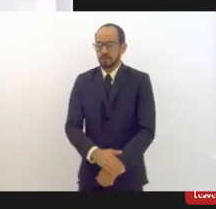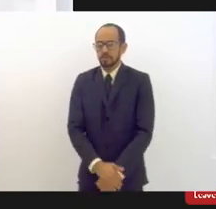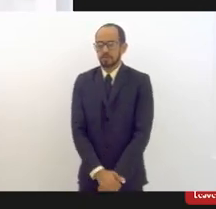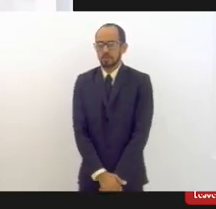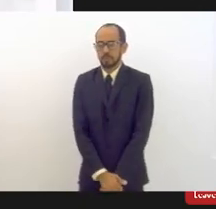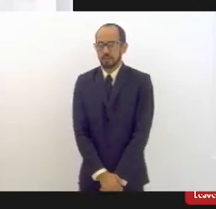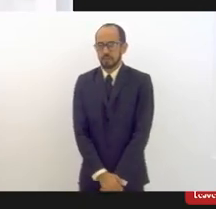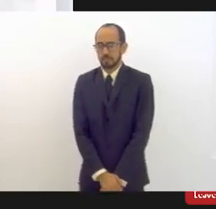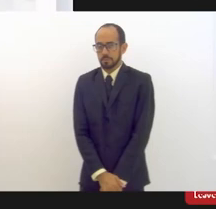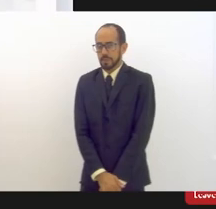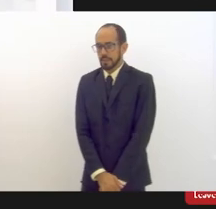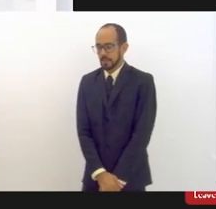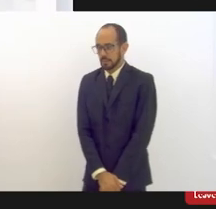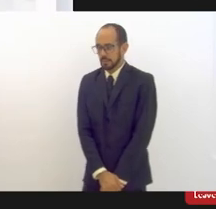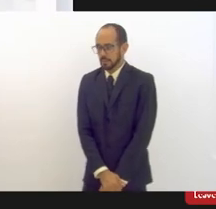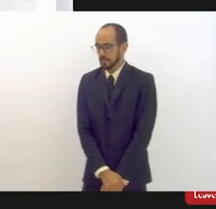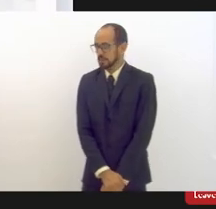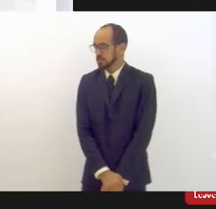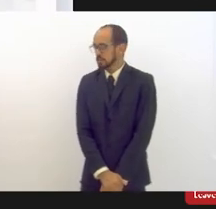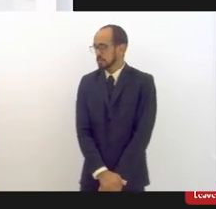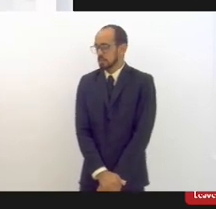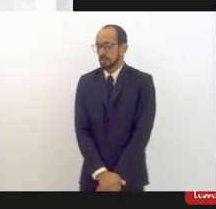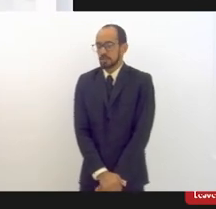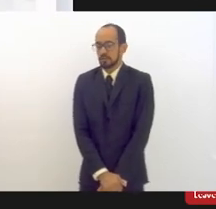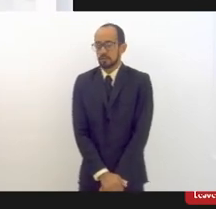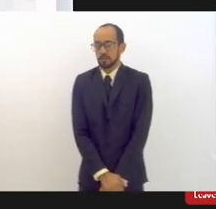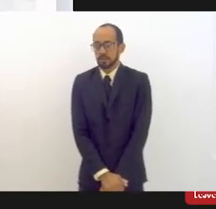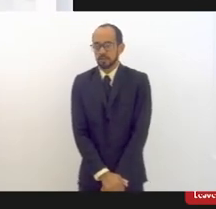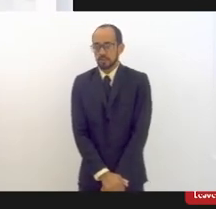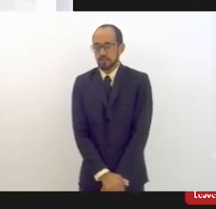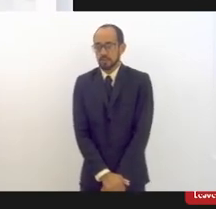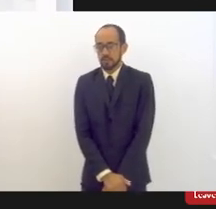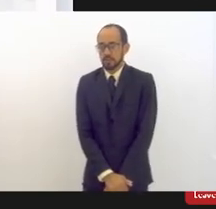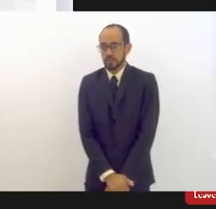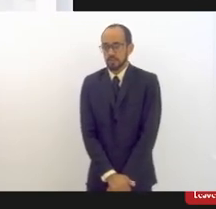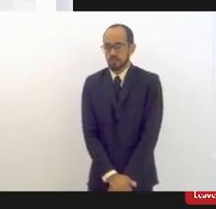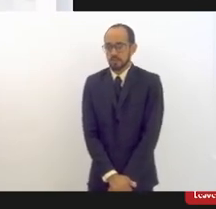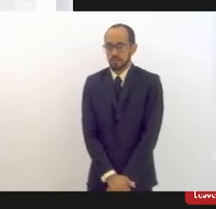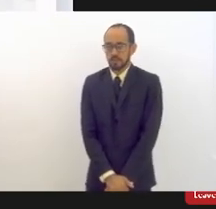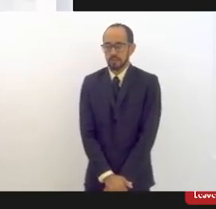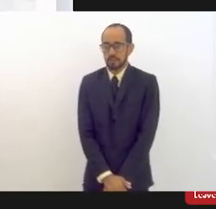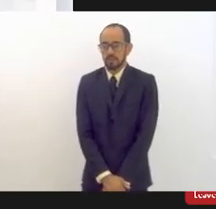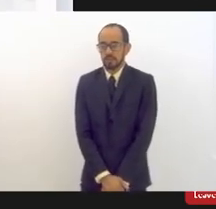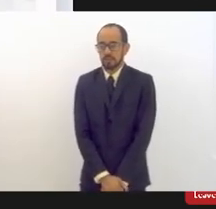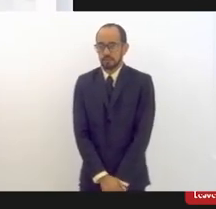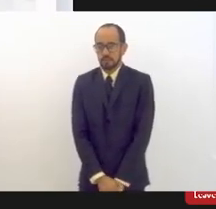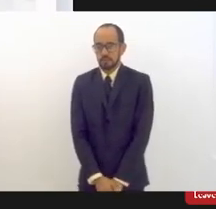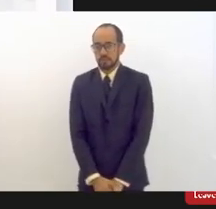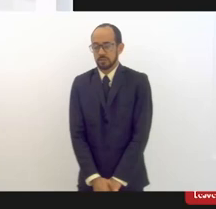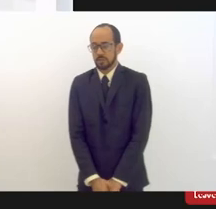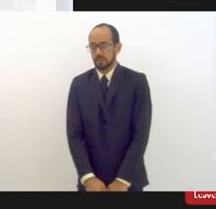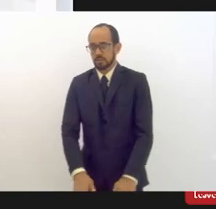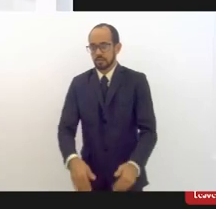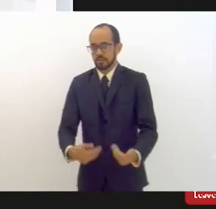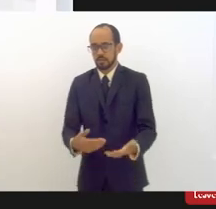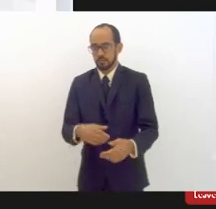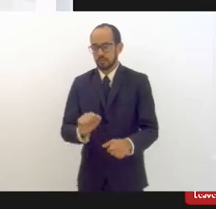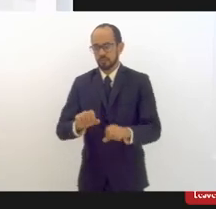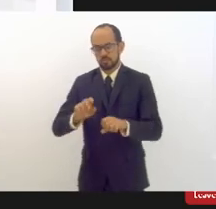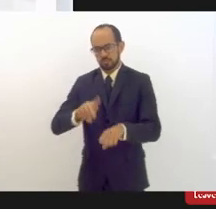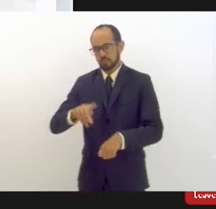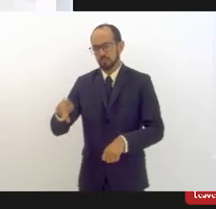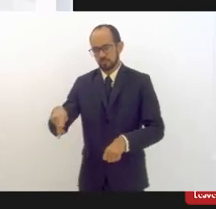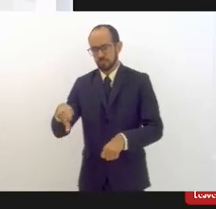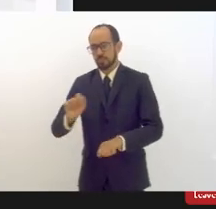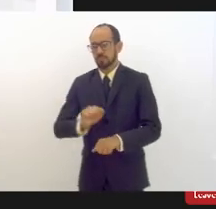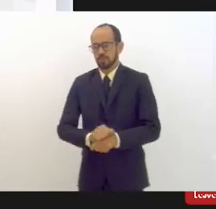certa. Tá? A gente vai entrar agora na pauta, na apresentação dos docentes, que de acordo com a legislação é o